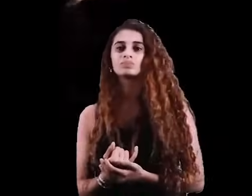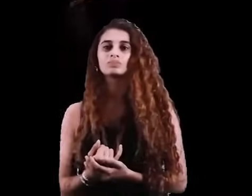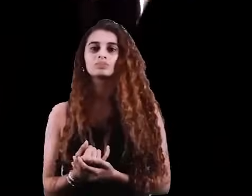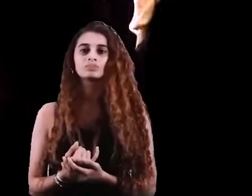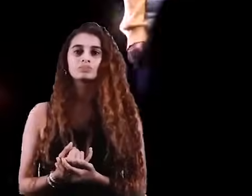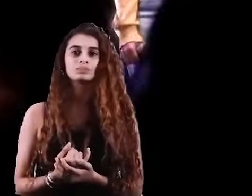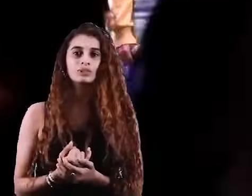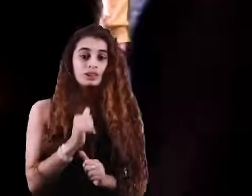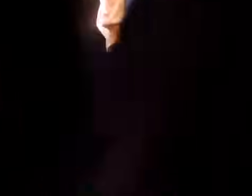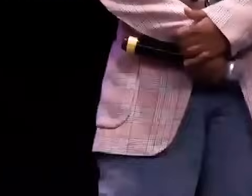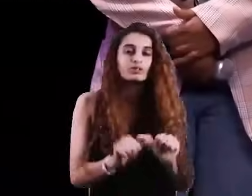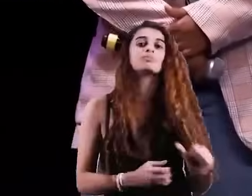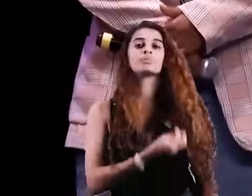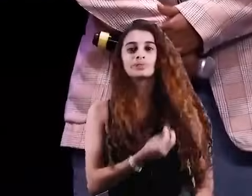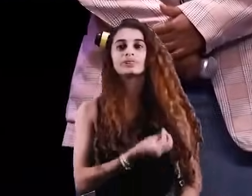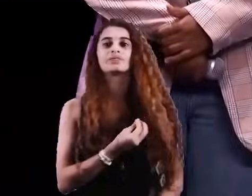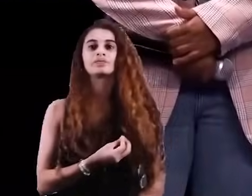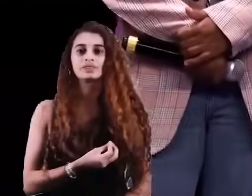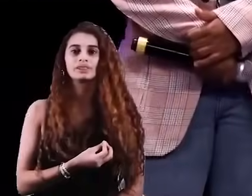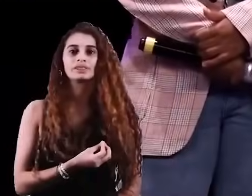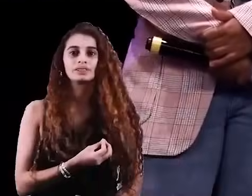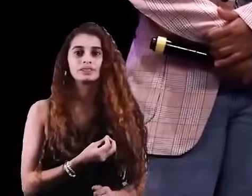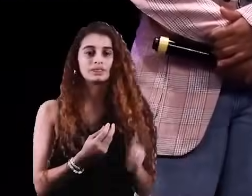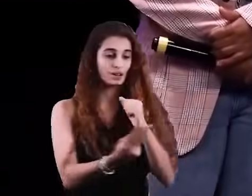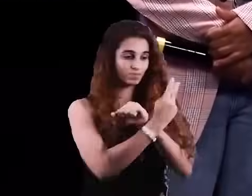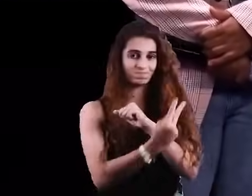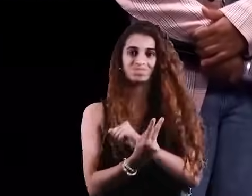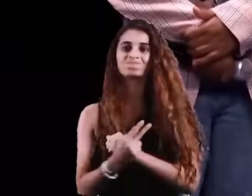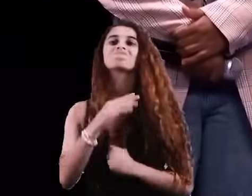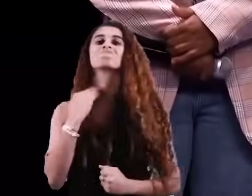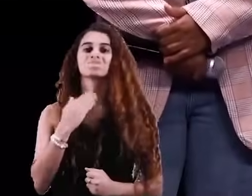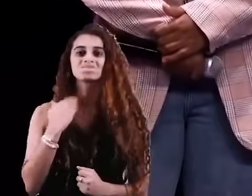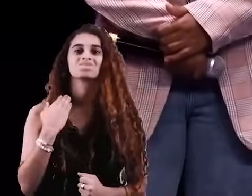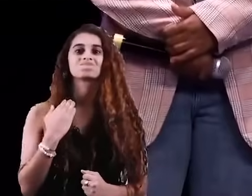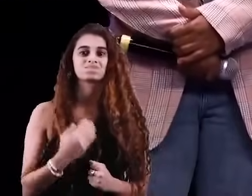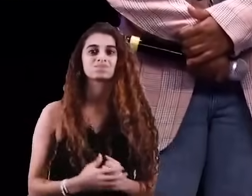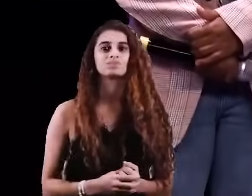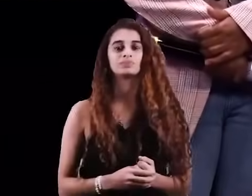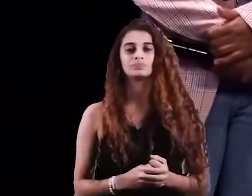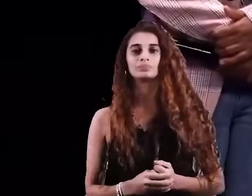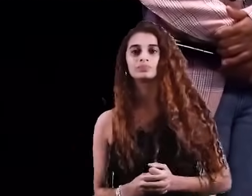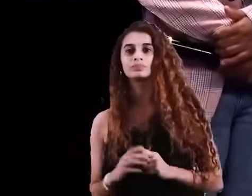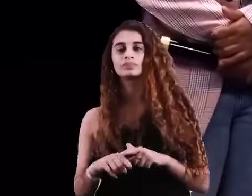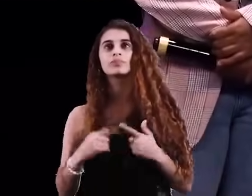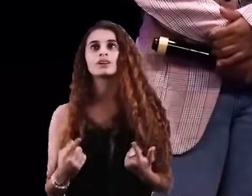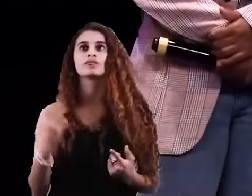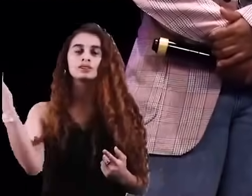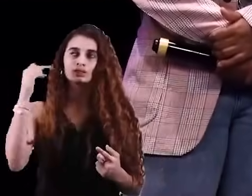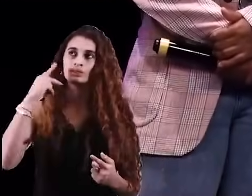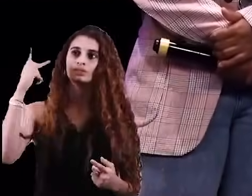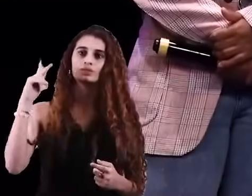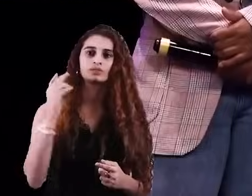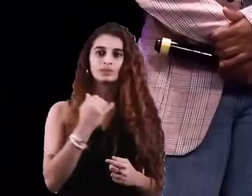redundou em vida, protegeu ela da morte. Talvez o seu se humilhar